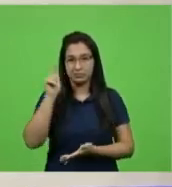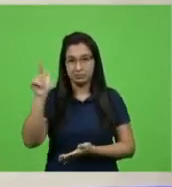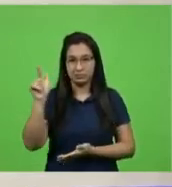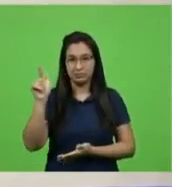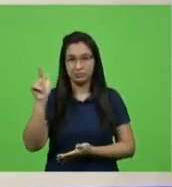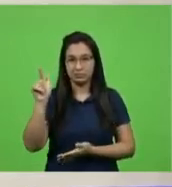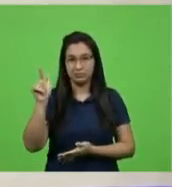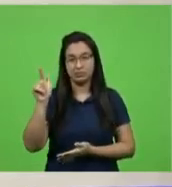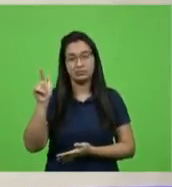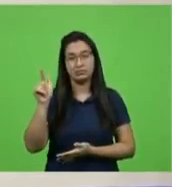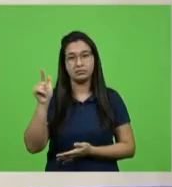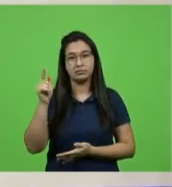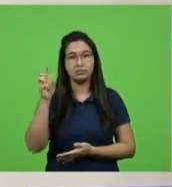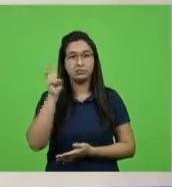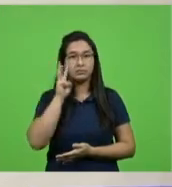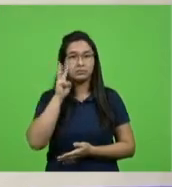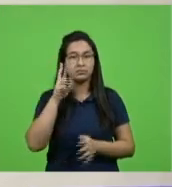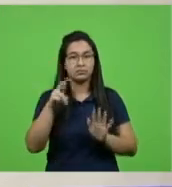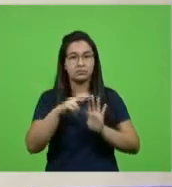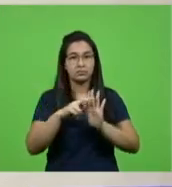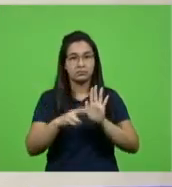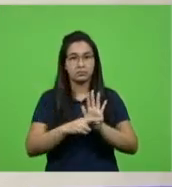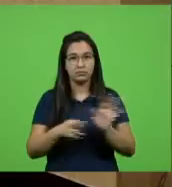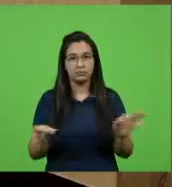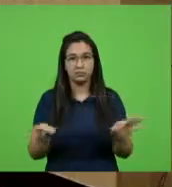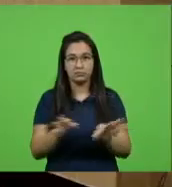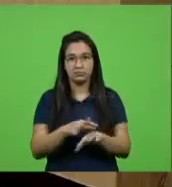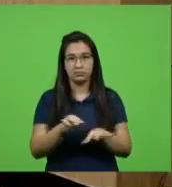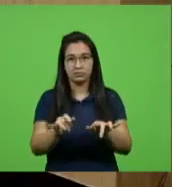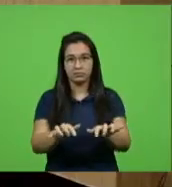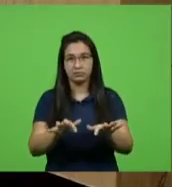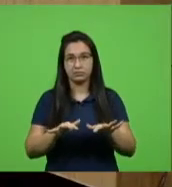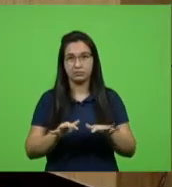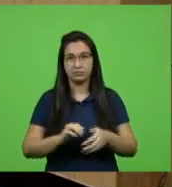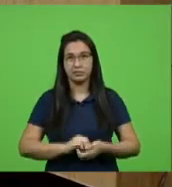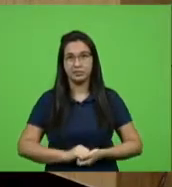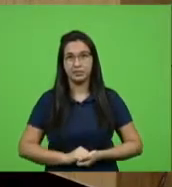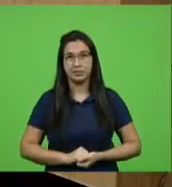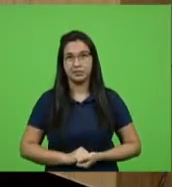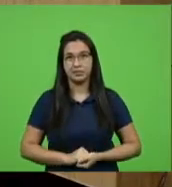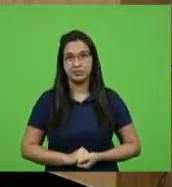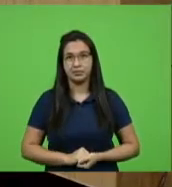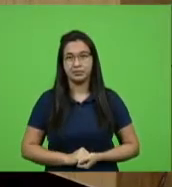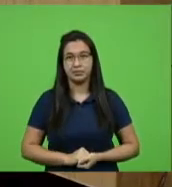ordinária para terça-feira no horário regimental está encerrada a sessão obrigado